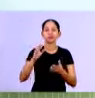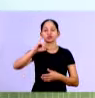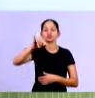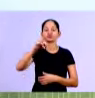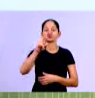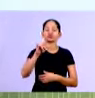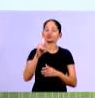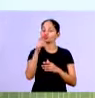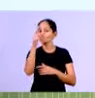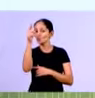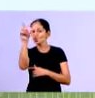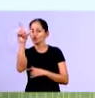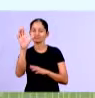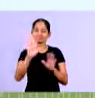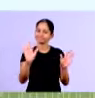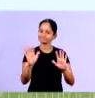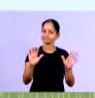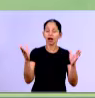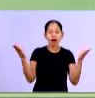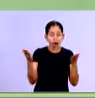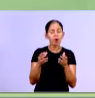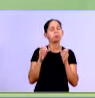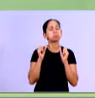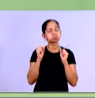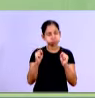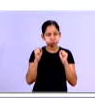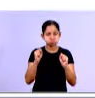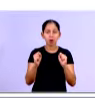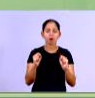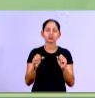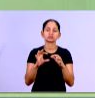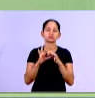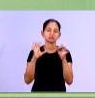ver outras situações. Mas juros simples eu posso dividir isso tranquilamente.